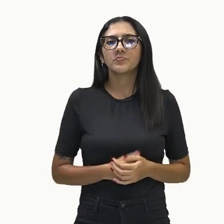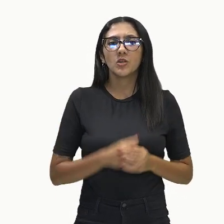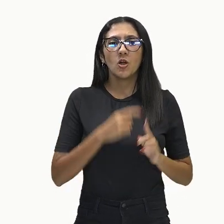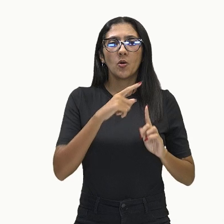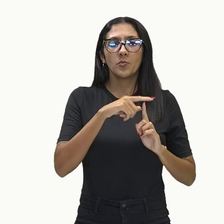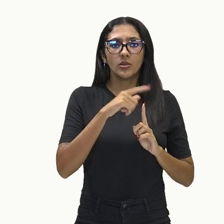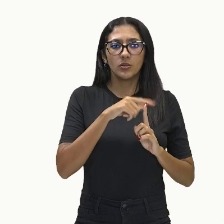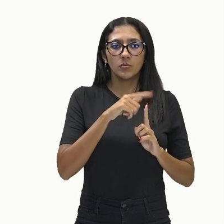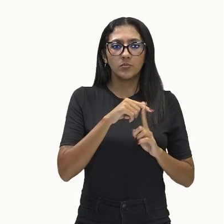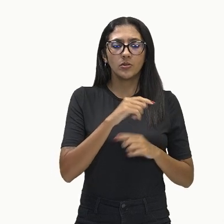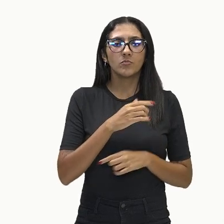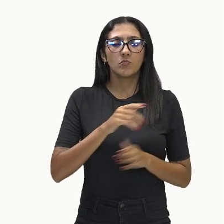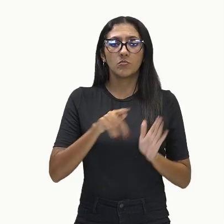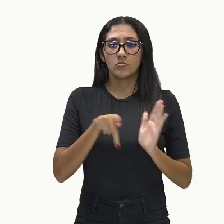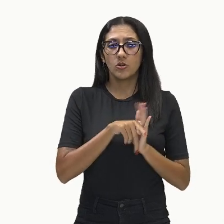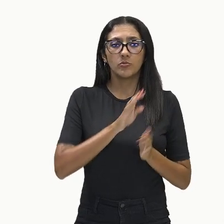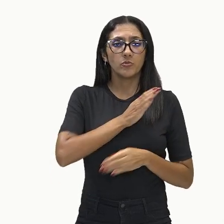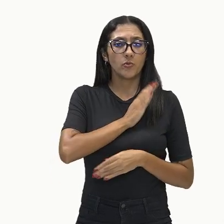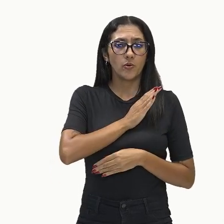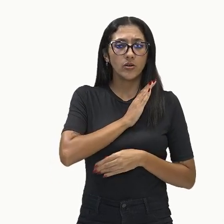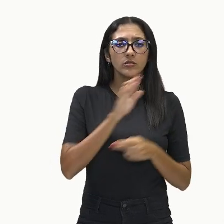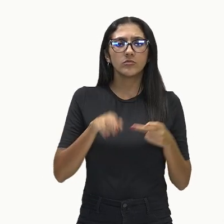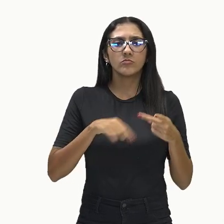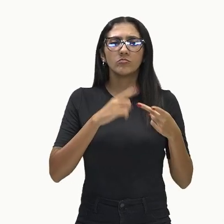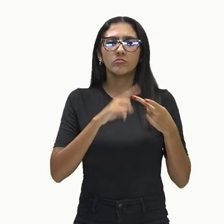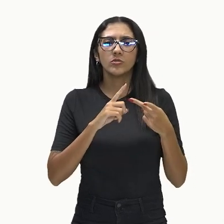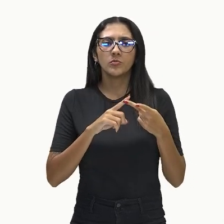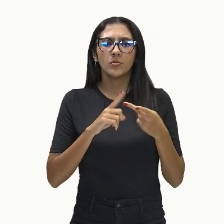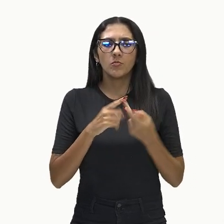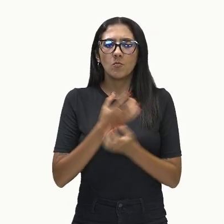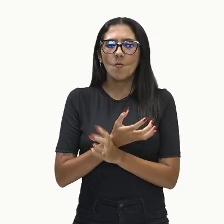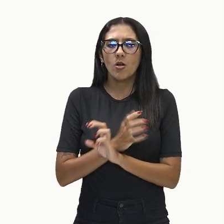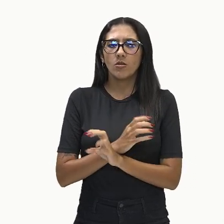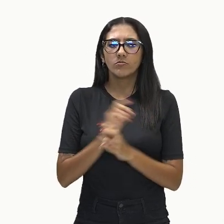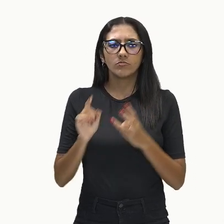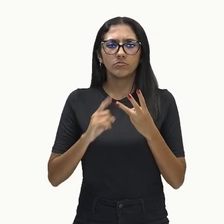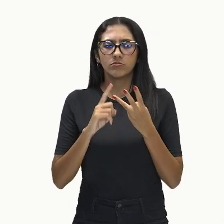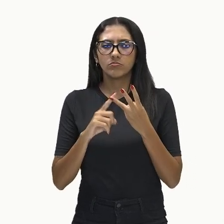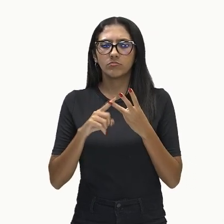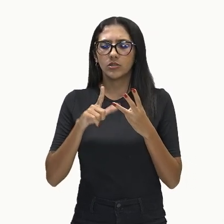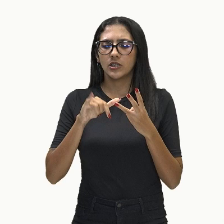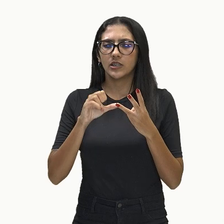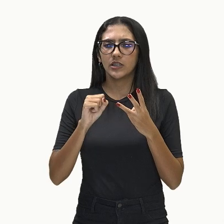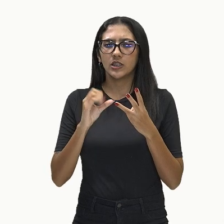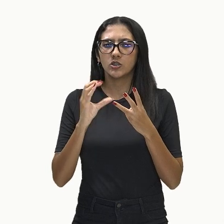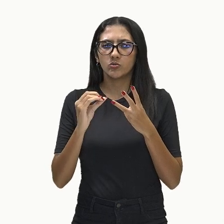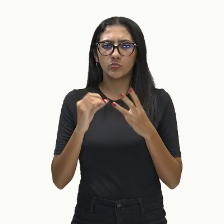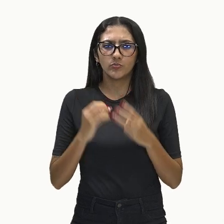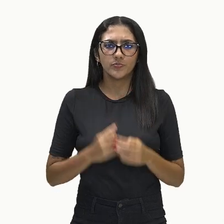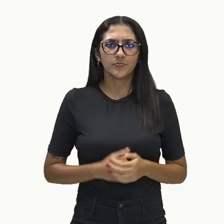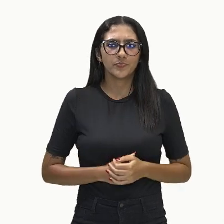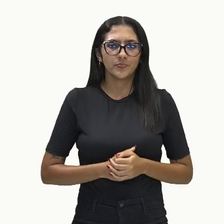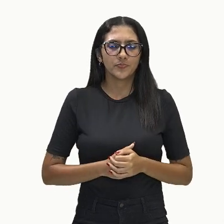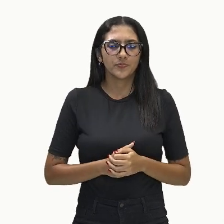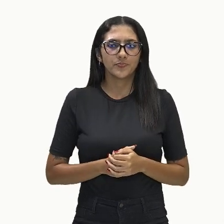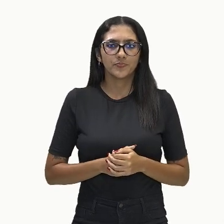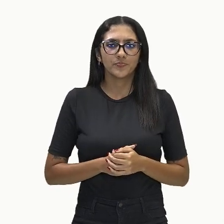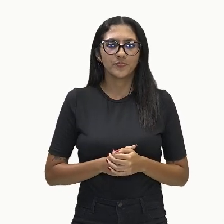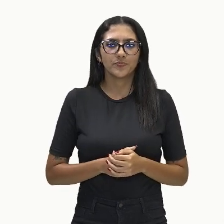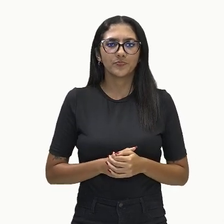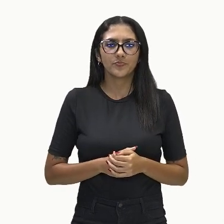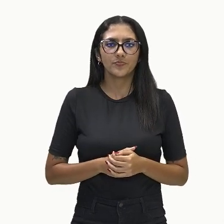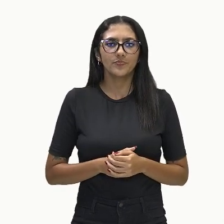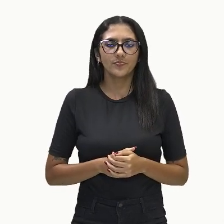músculo estriado cardíaco, o músculo estriado esquelético e o músculo liso. Vamos